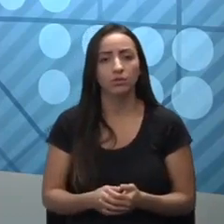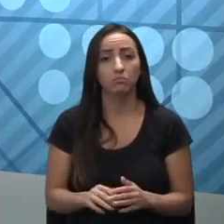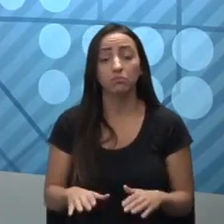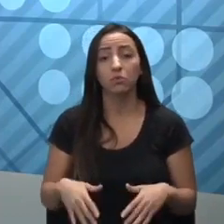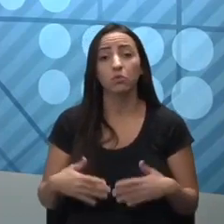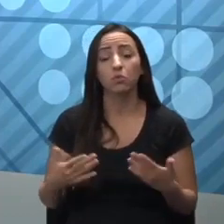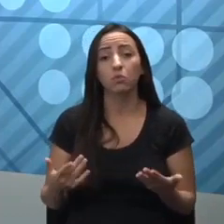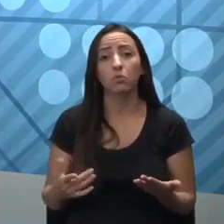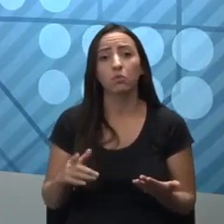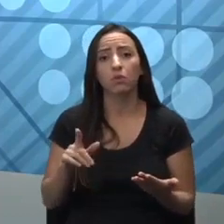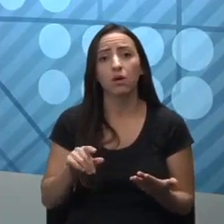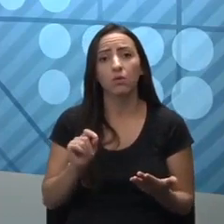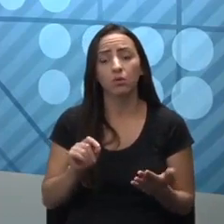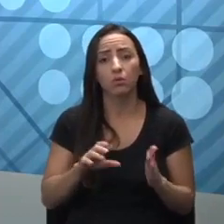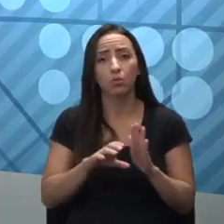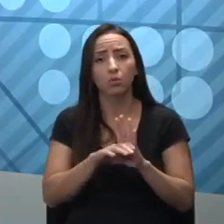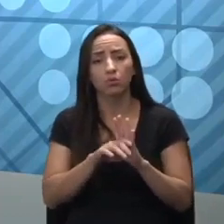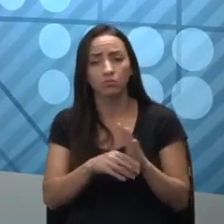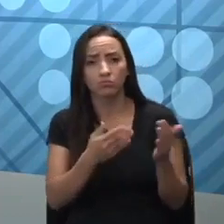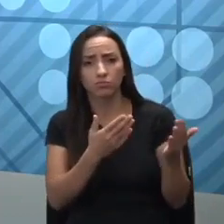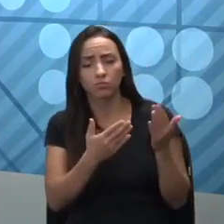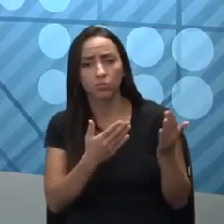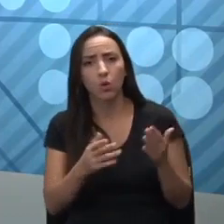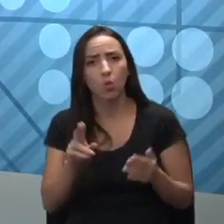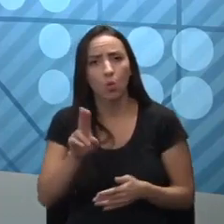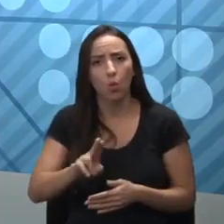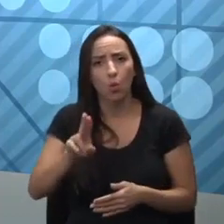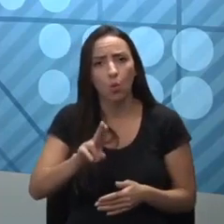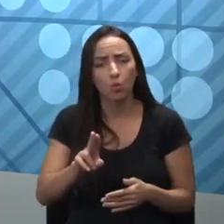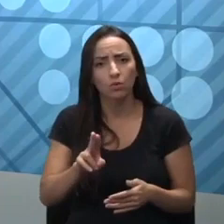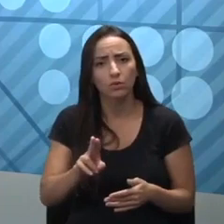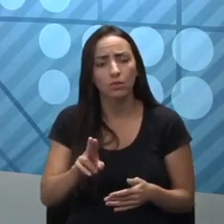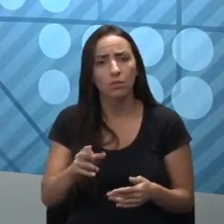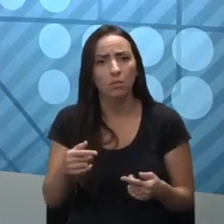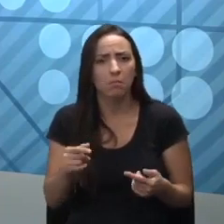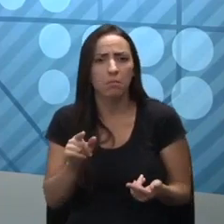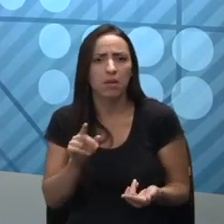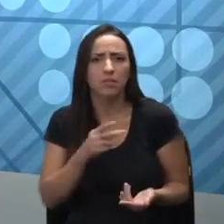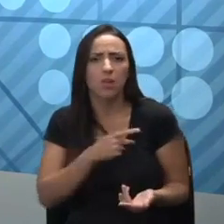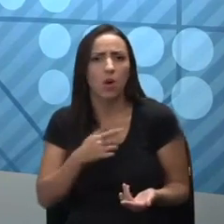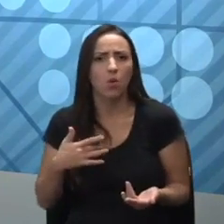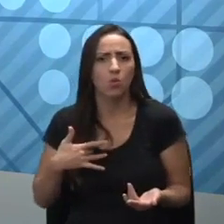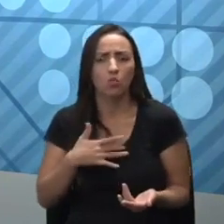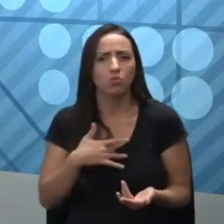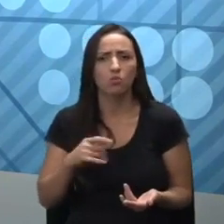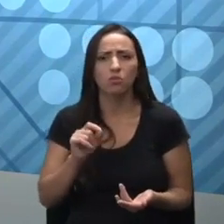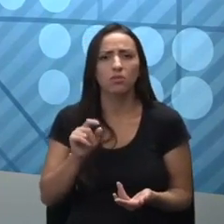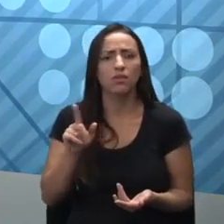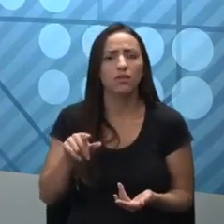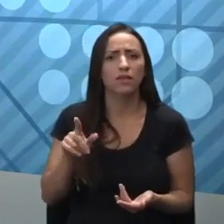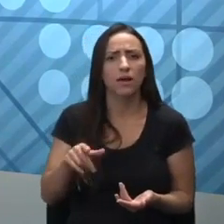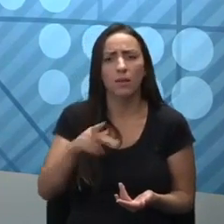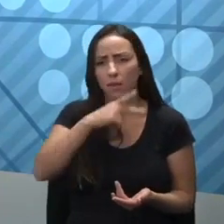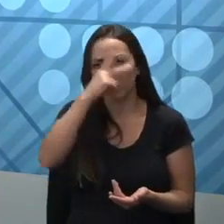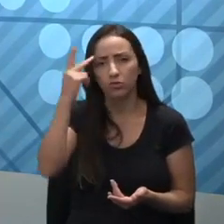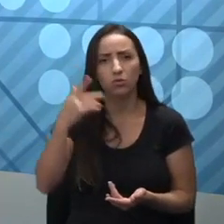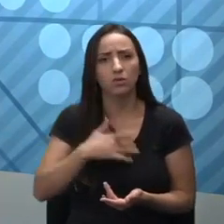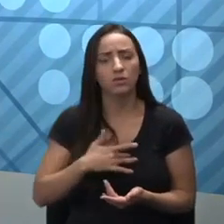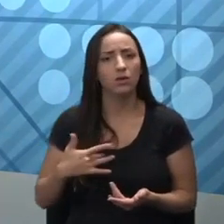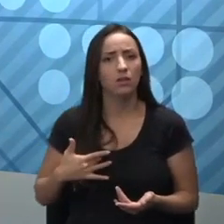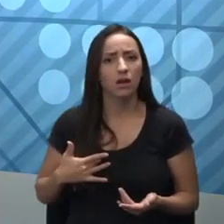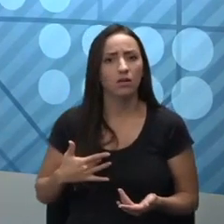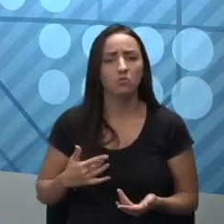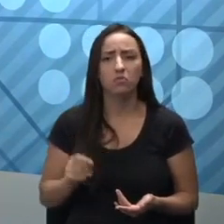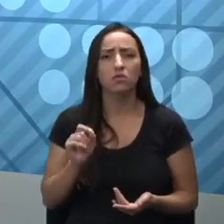é a concepção que a psicologia adota de saúde, né? O que você entende por uma pessoa saudável? O que